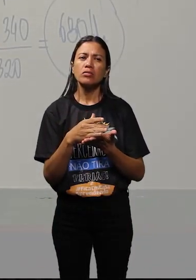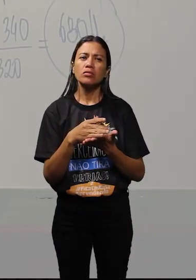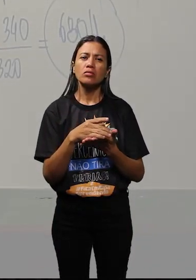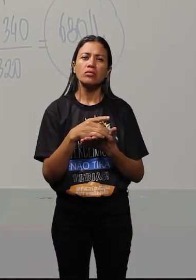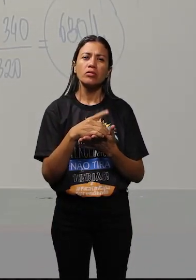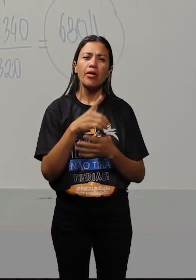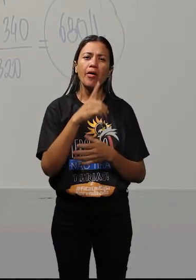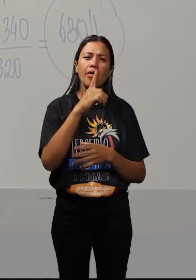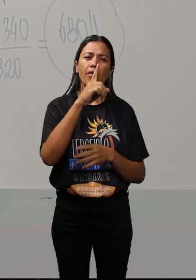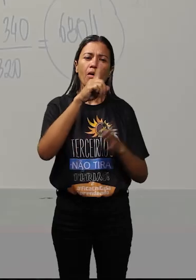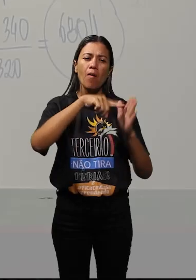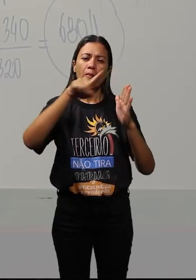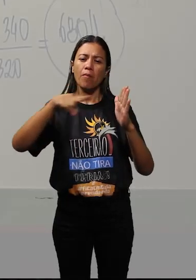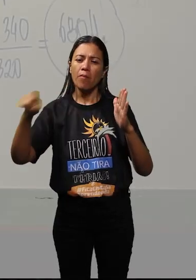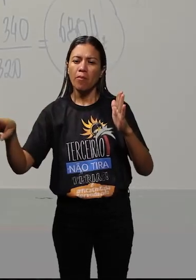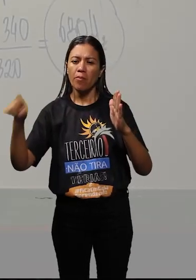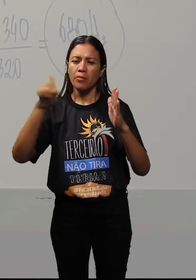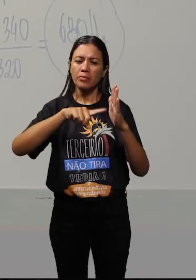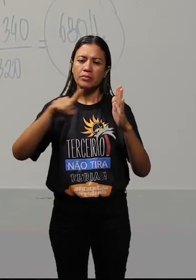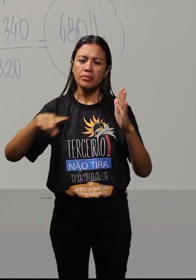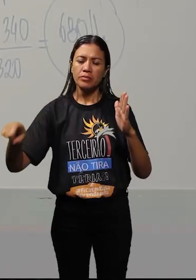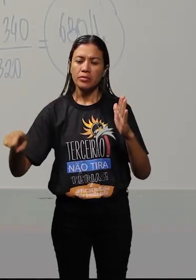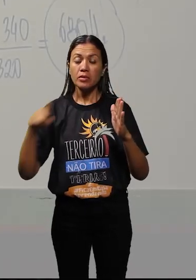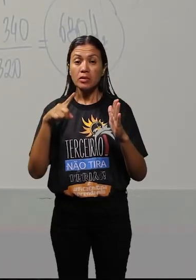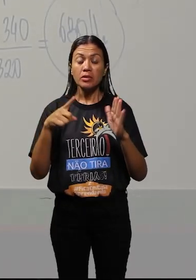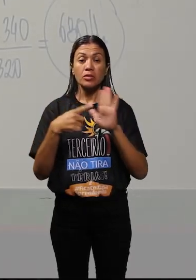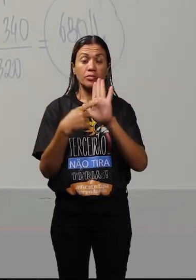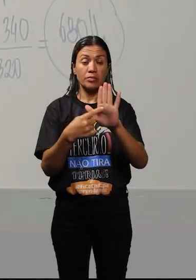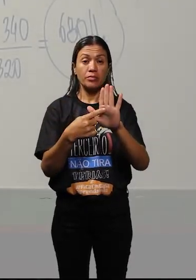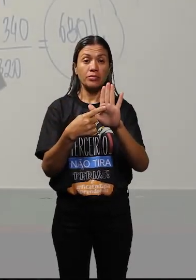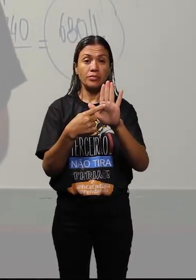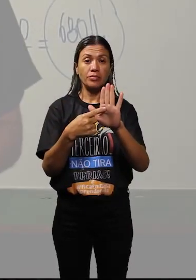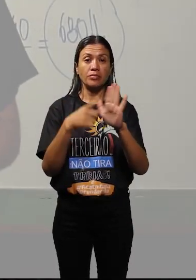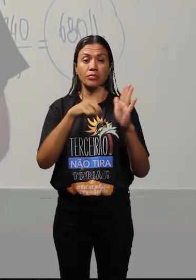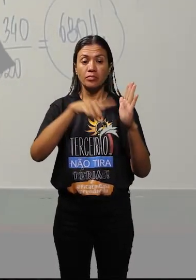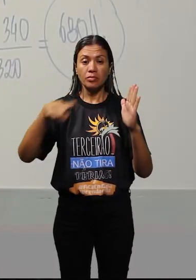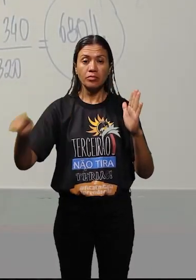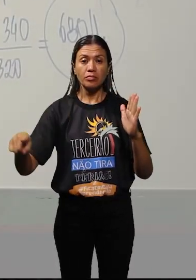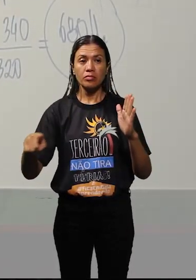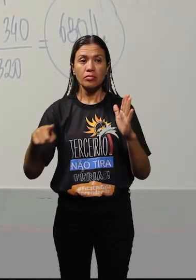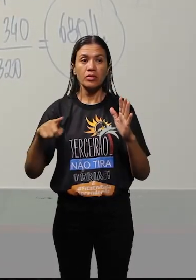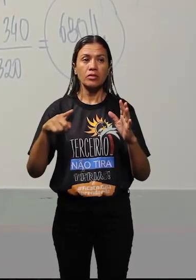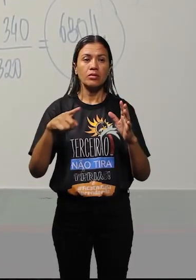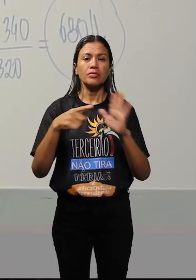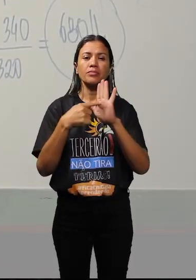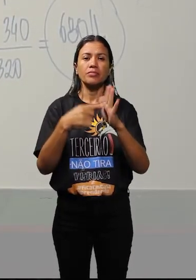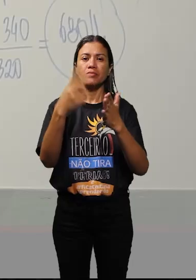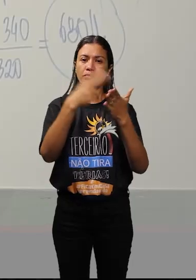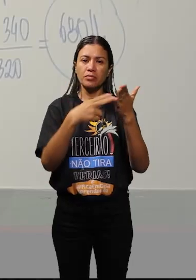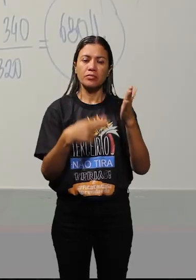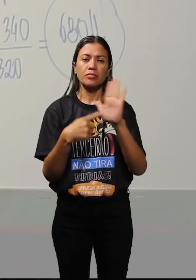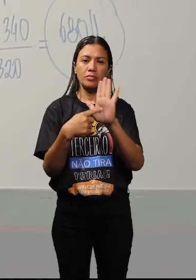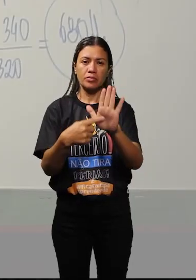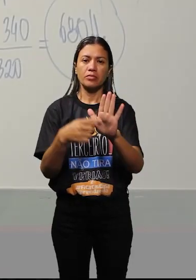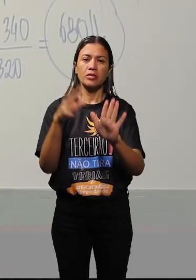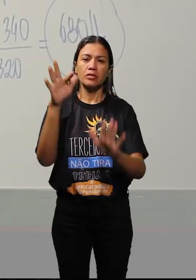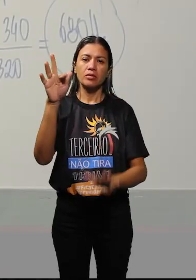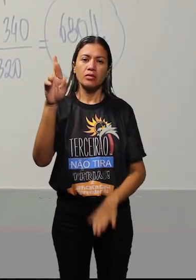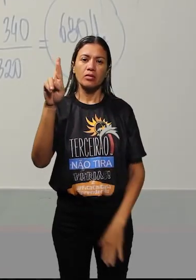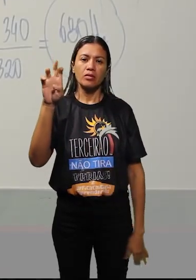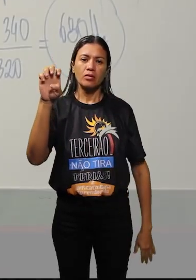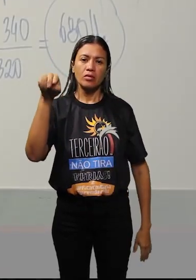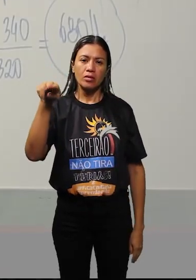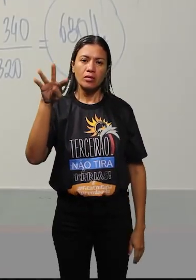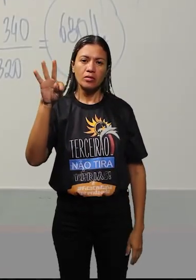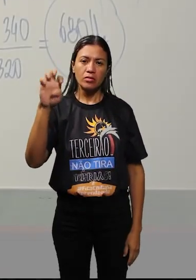concordância de fase. Então, daqui para cá é um lambda, por exemplo. Sabe por que acontece o efeito Doppler? Por causa do movimento relativo entre